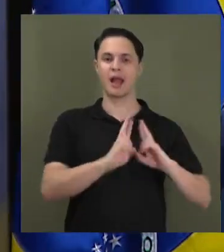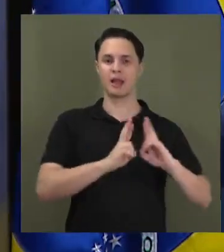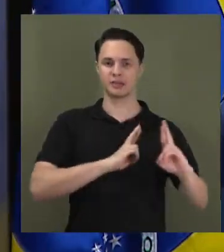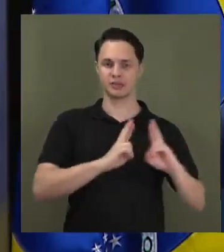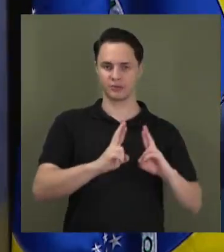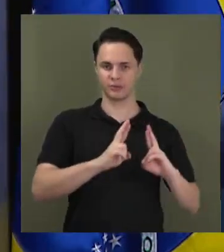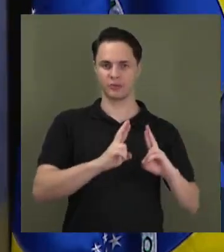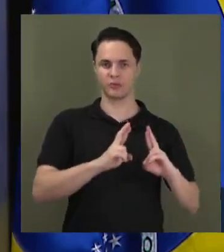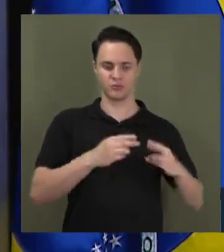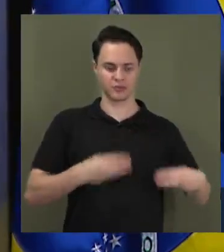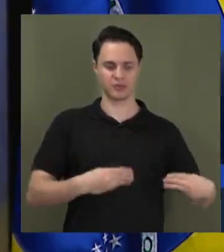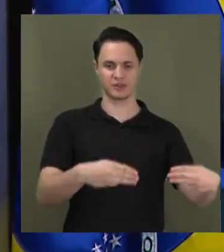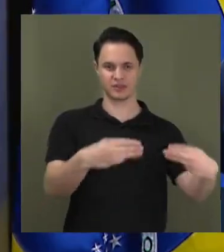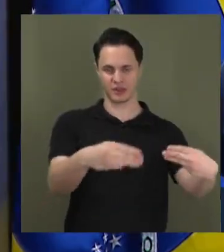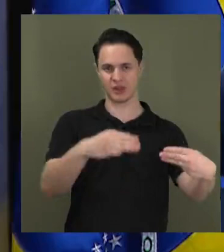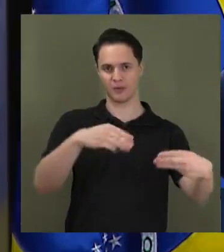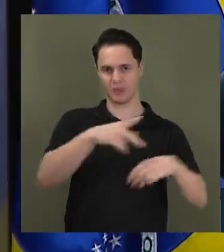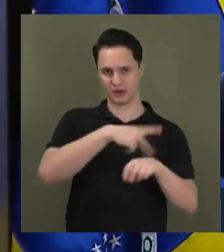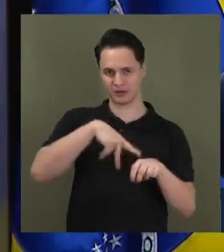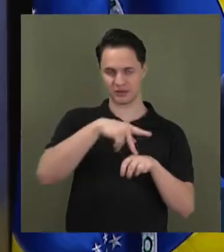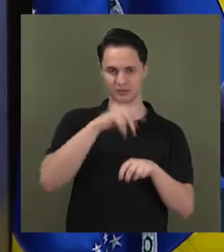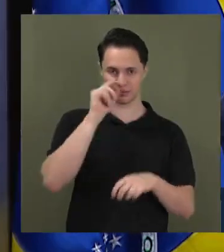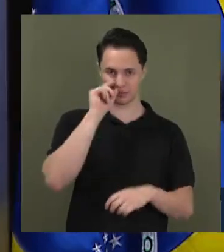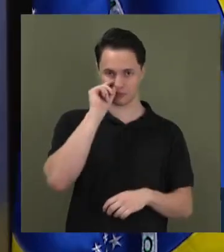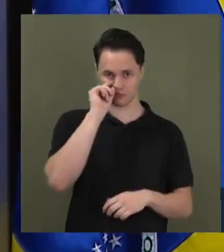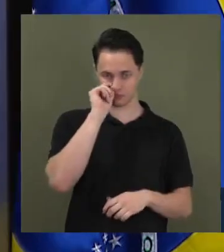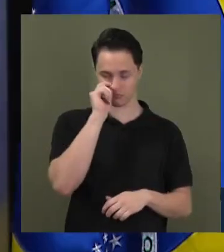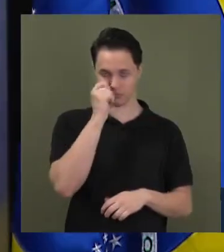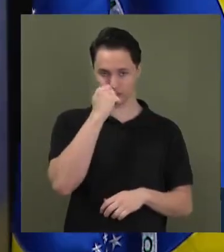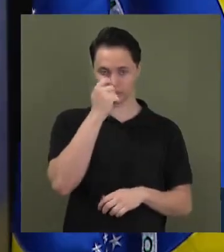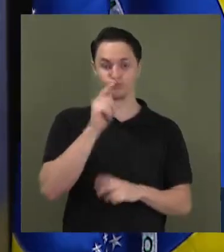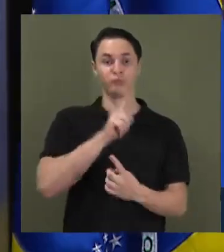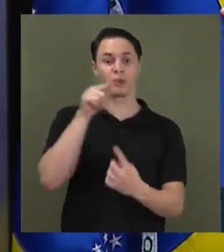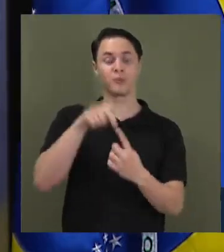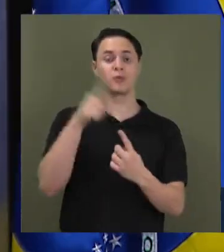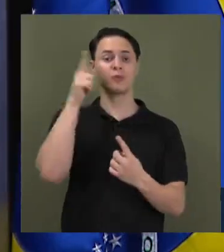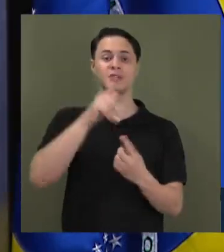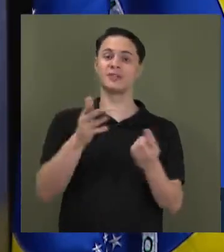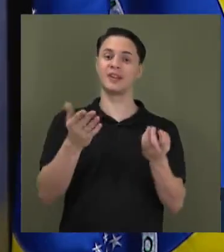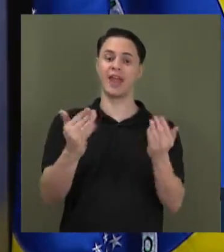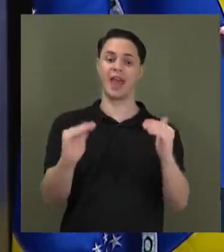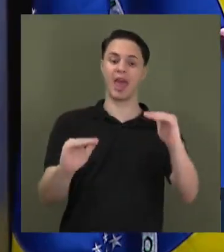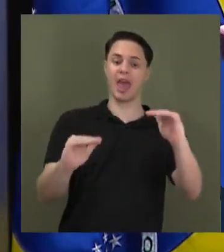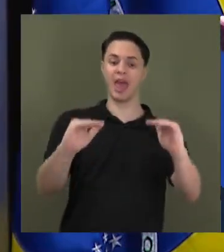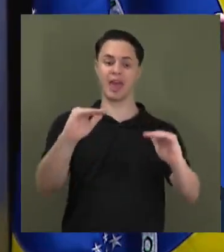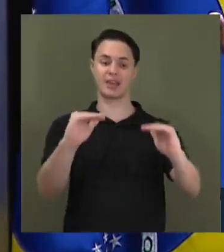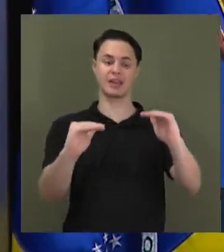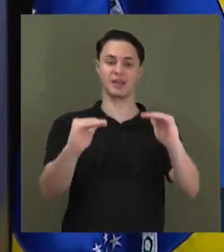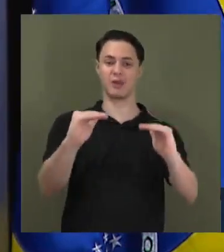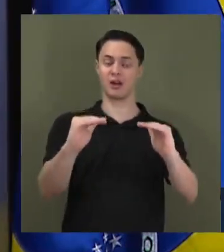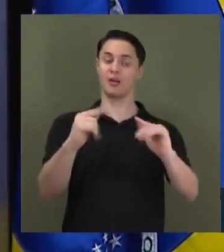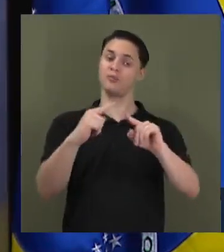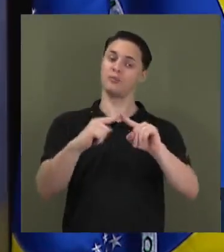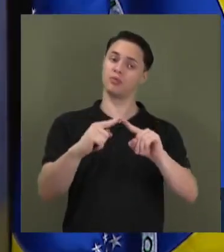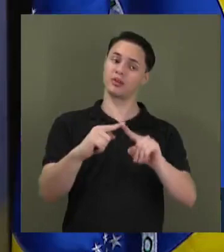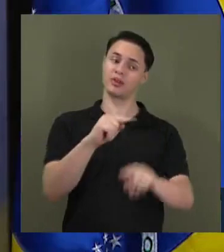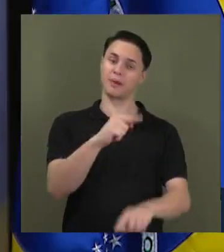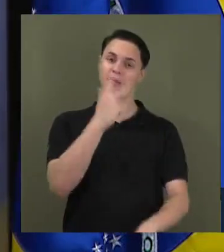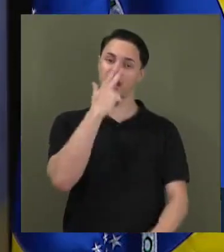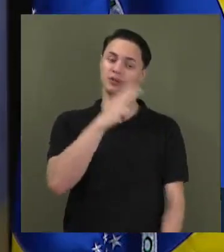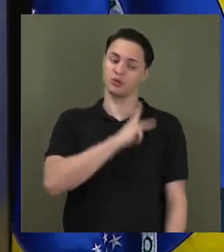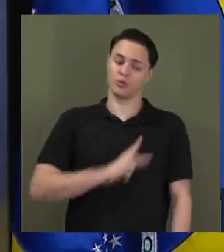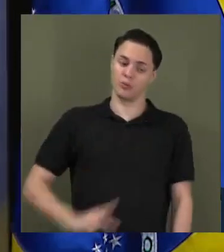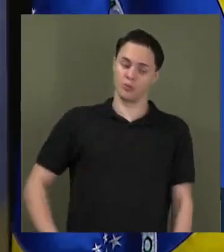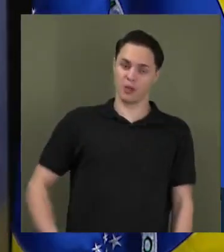Exteriores sobre a guerra também, para gerar um equilíbrio, já que o governo brasileiro está ignorando a